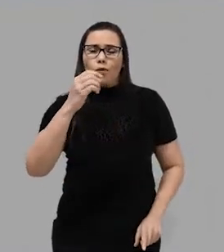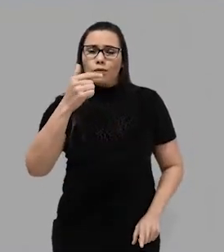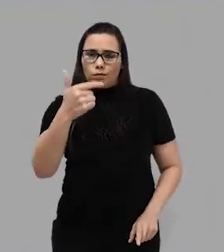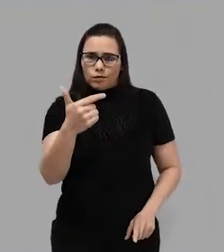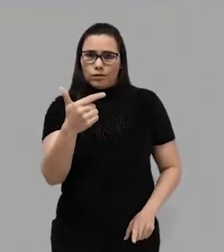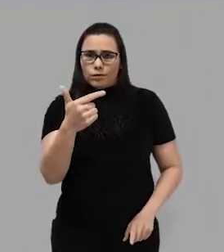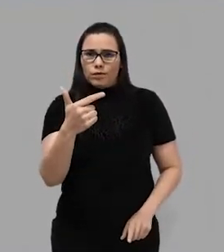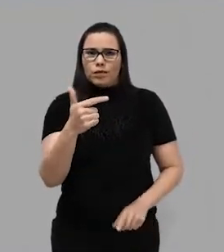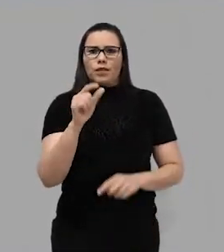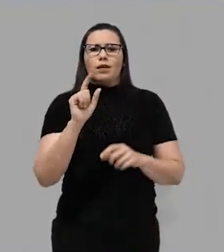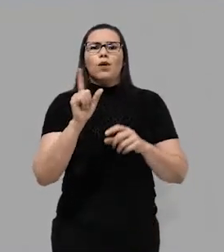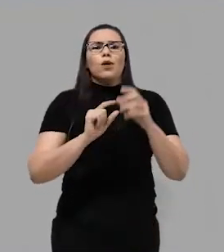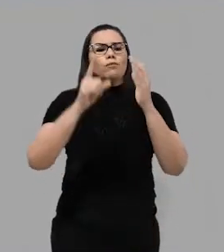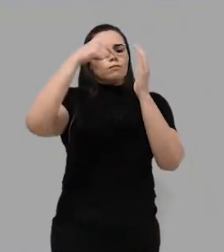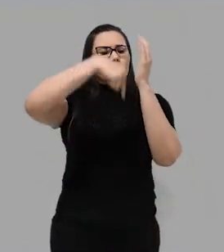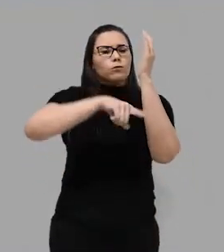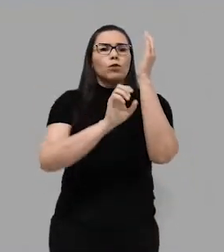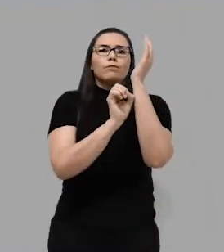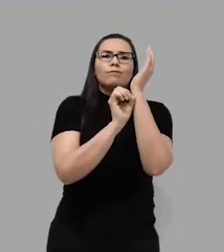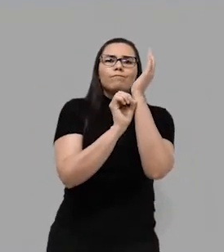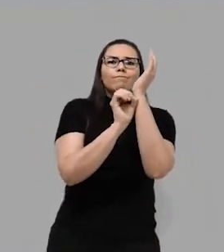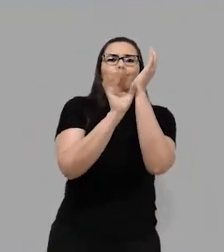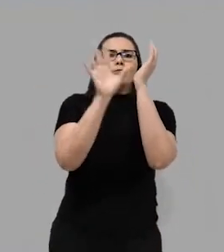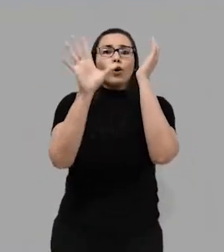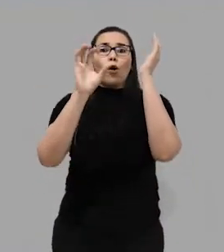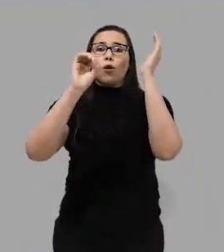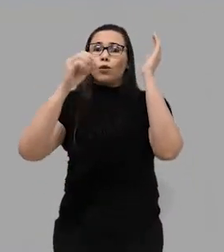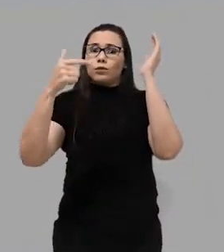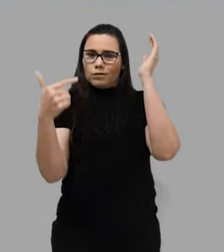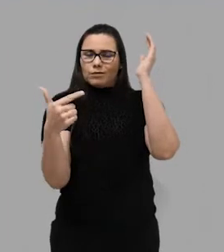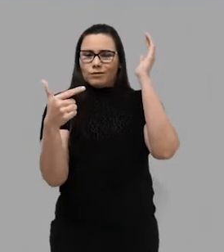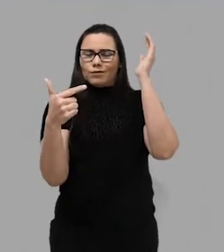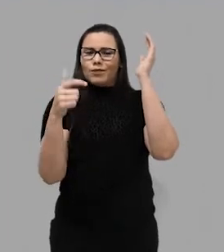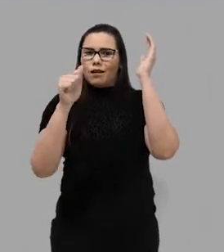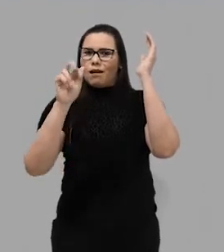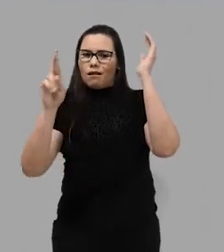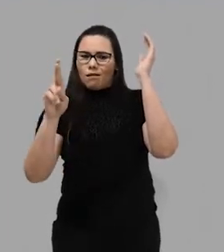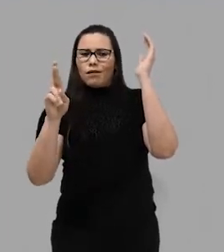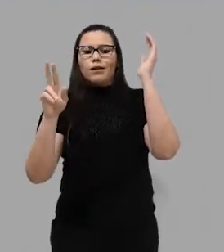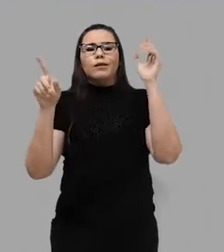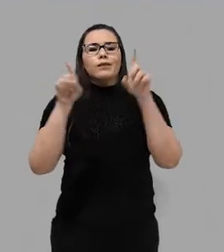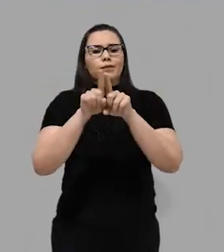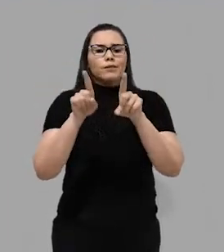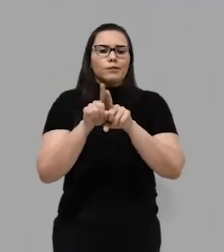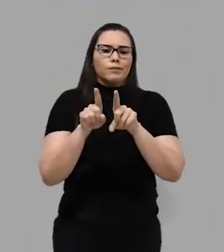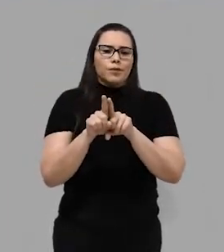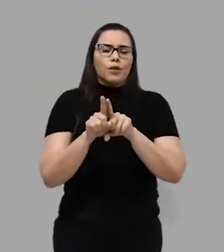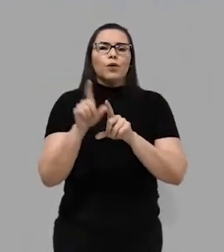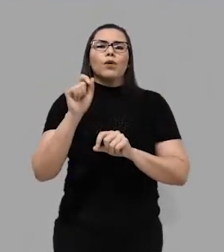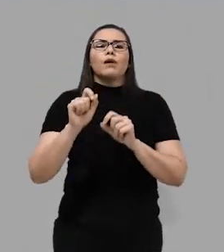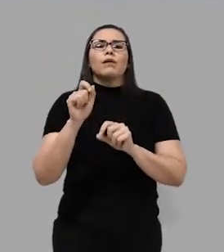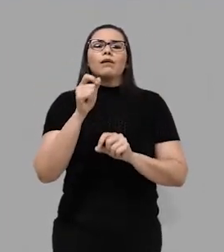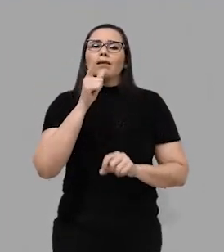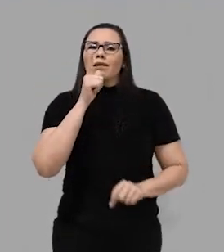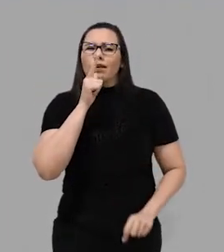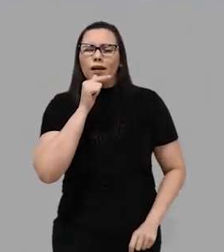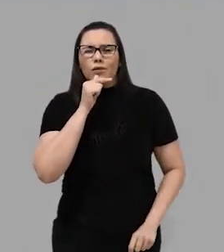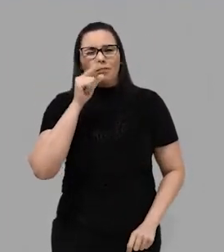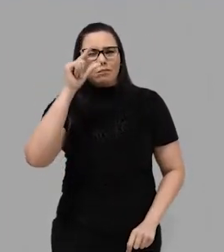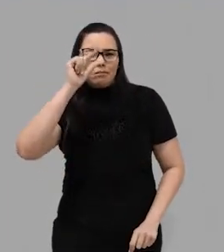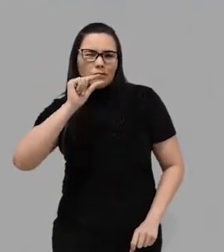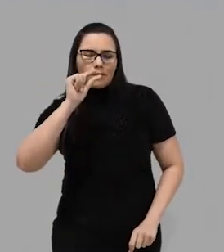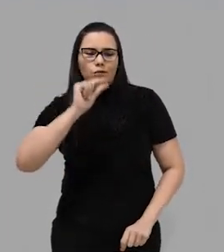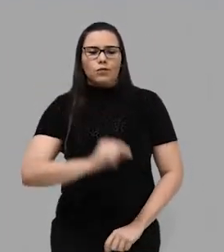produzido durante a fotossíntese. E o principal produto desse processo é justamente a glicose, ou